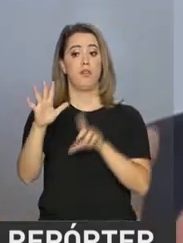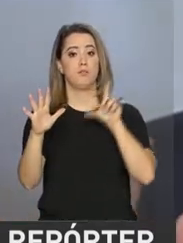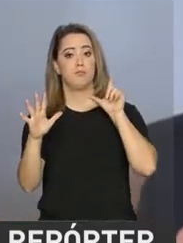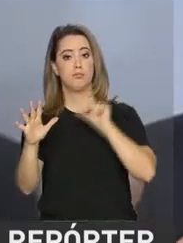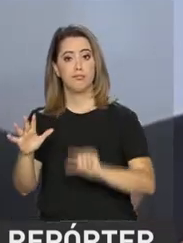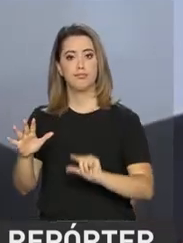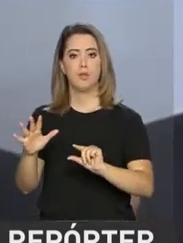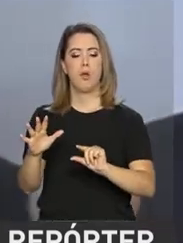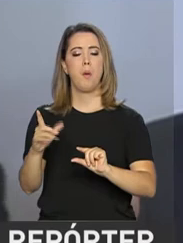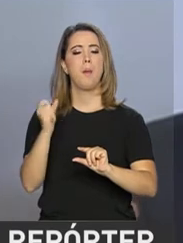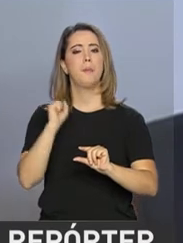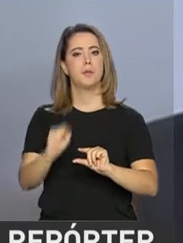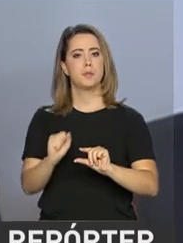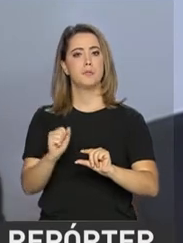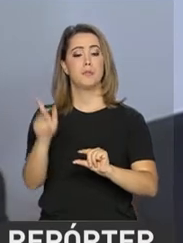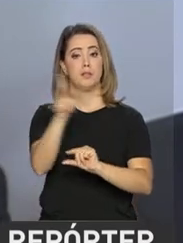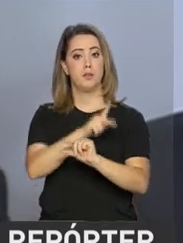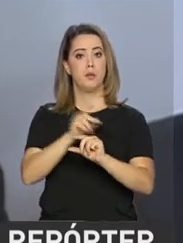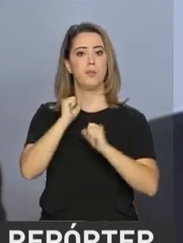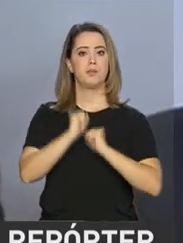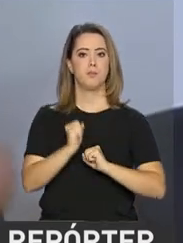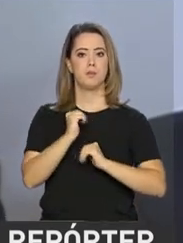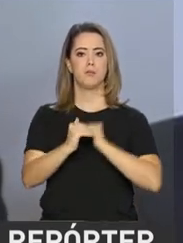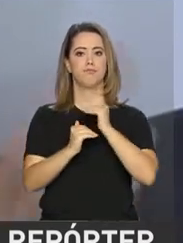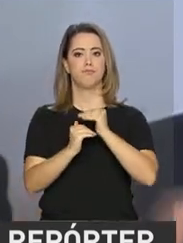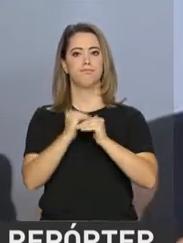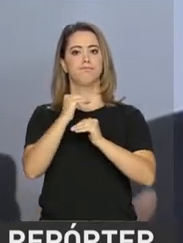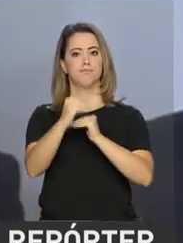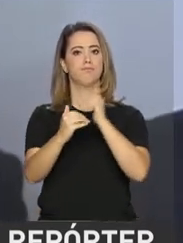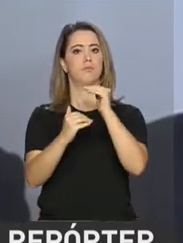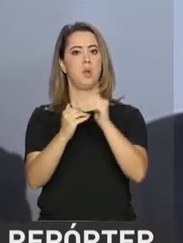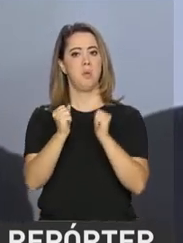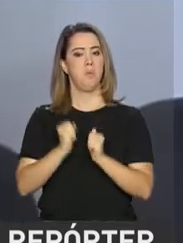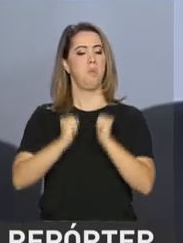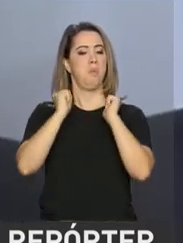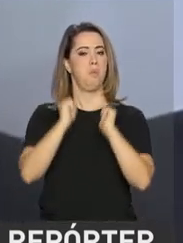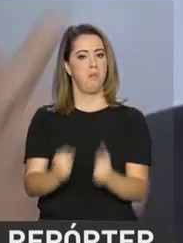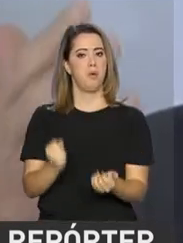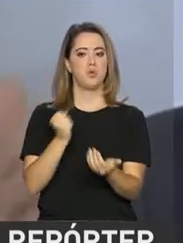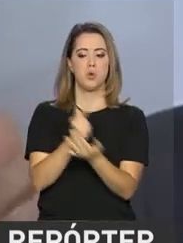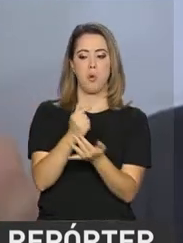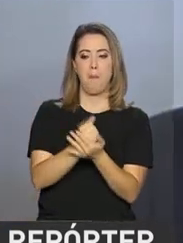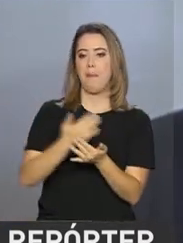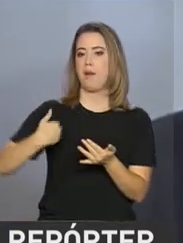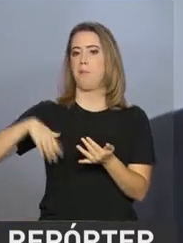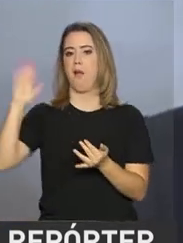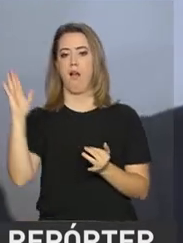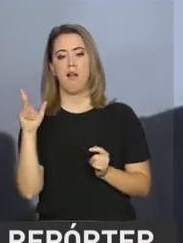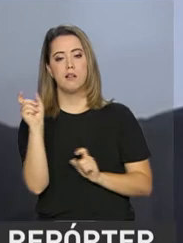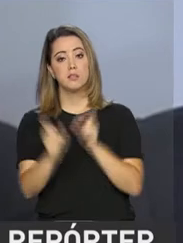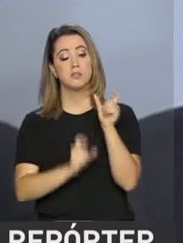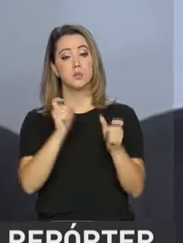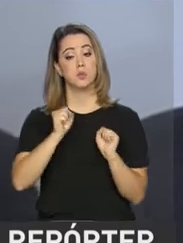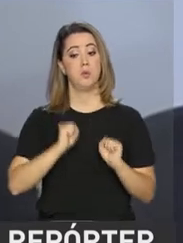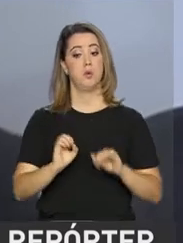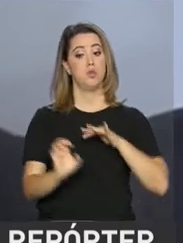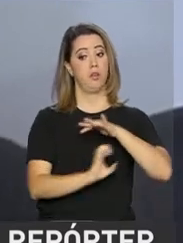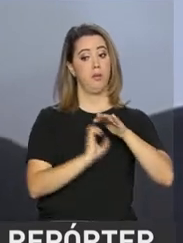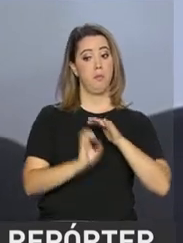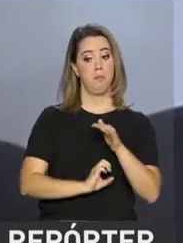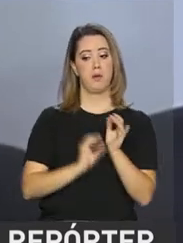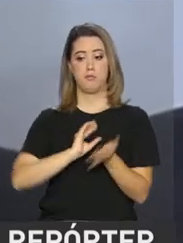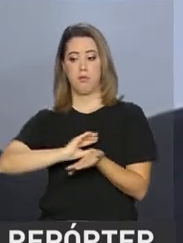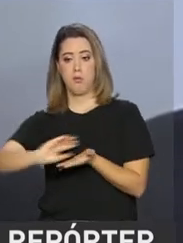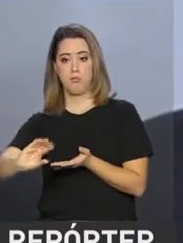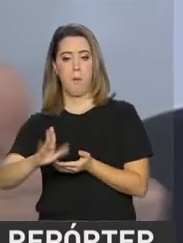permite o país com o crescer mais ao meu poder de compra da população permite às empresas investirem com